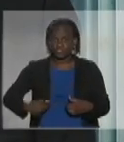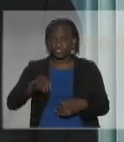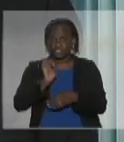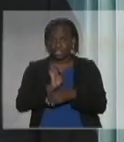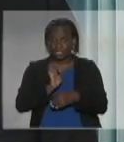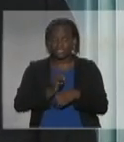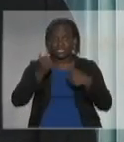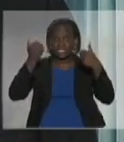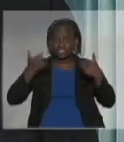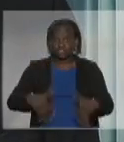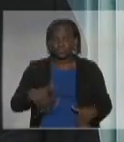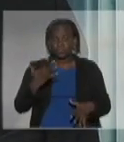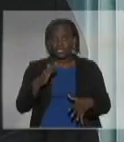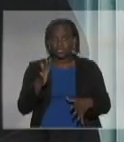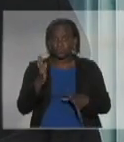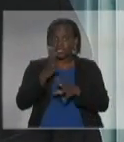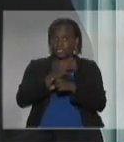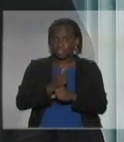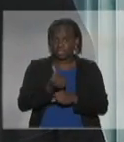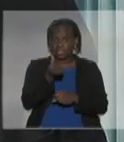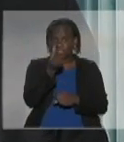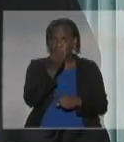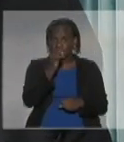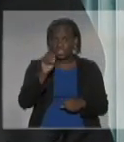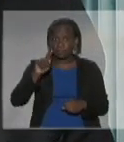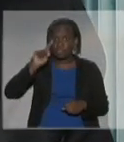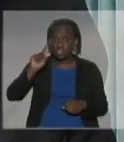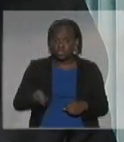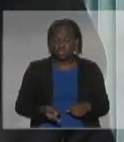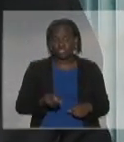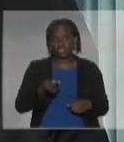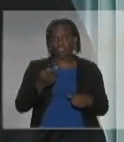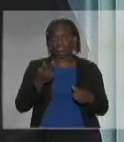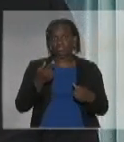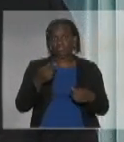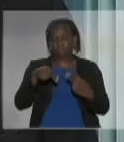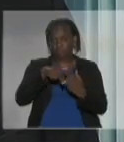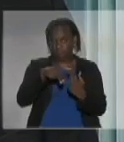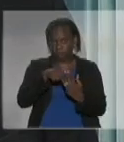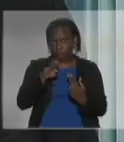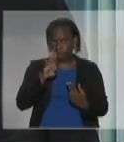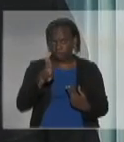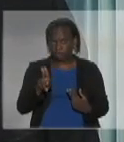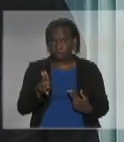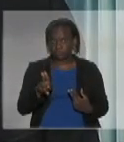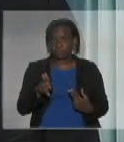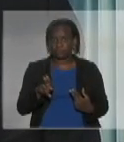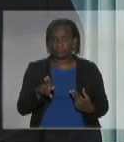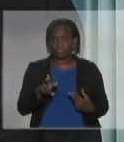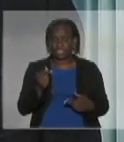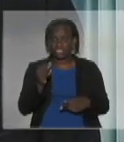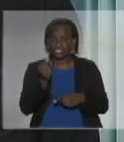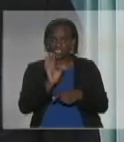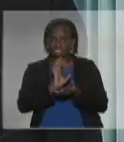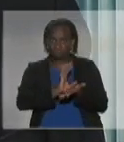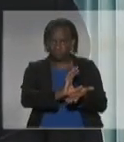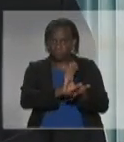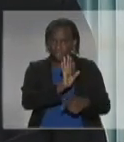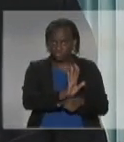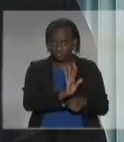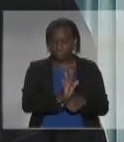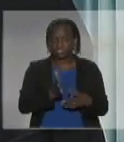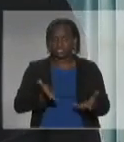governo do estado chegou a gastar cerca de 600 milhões de reais no bilhete único. No subsídio.